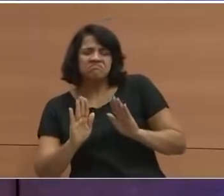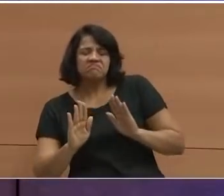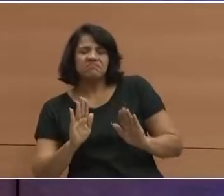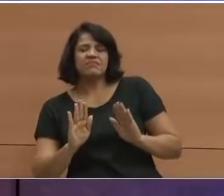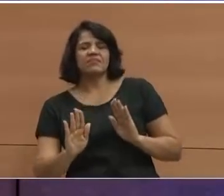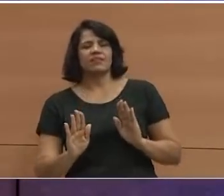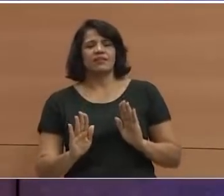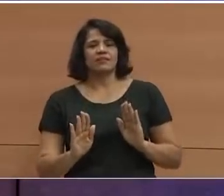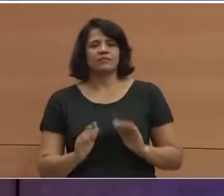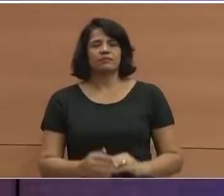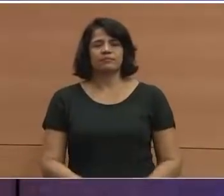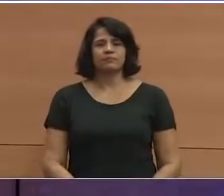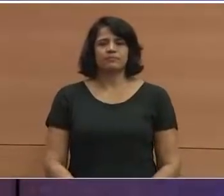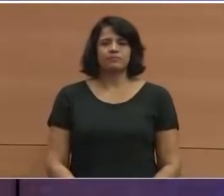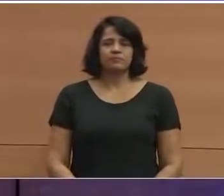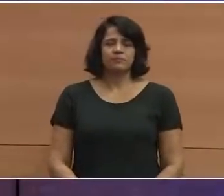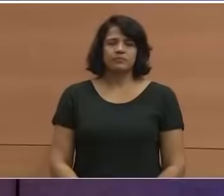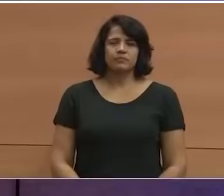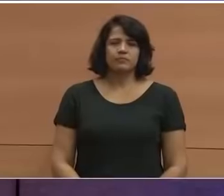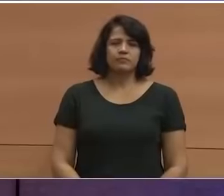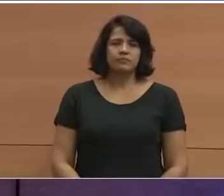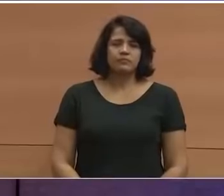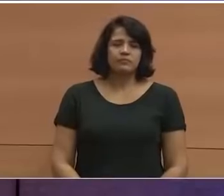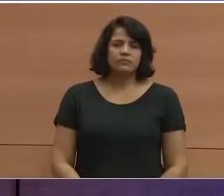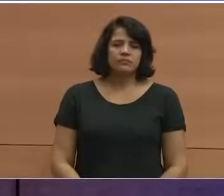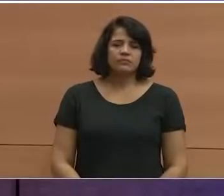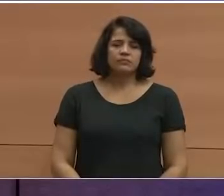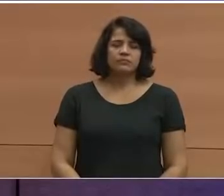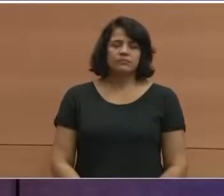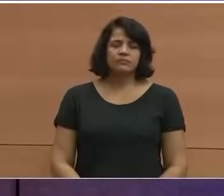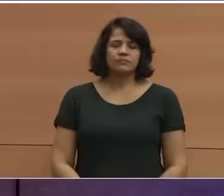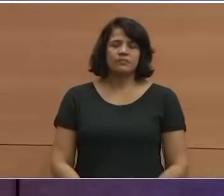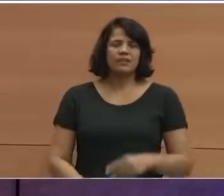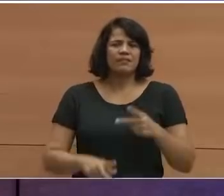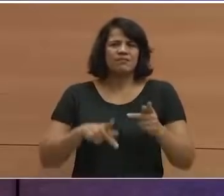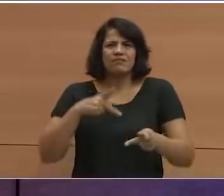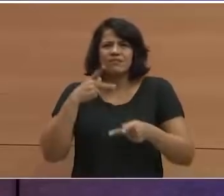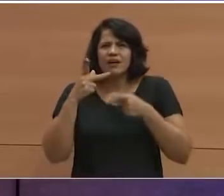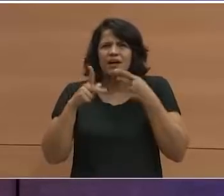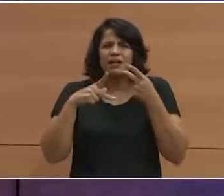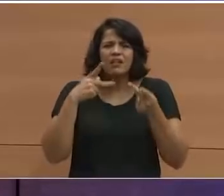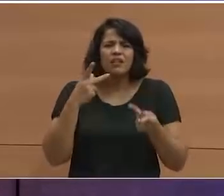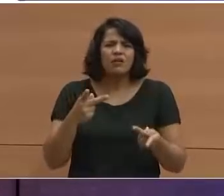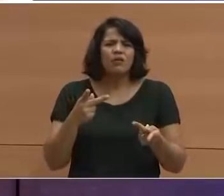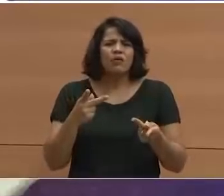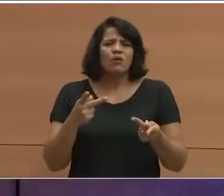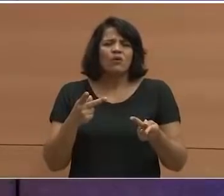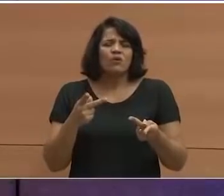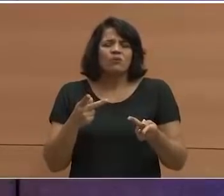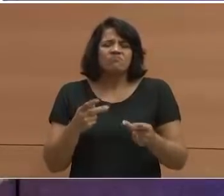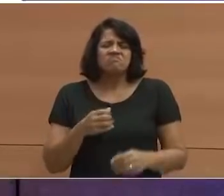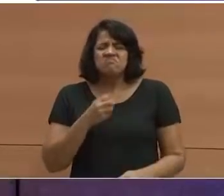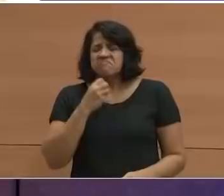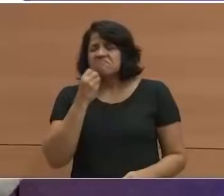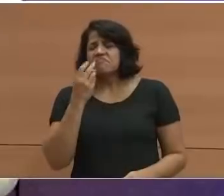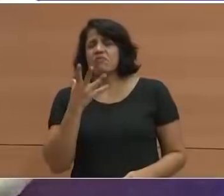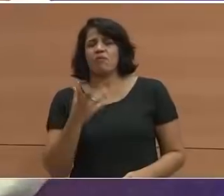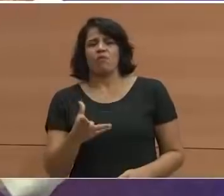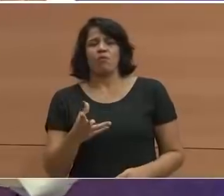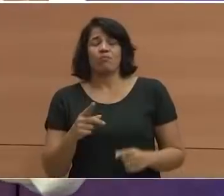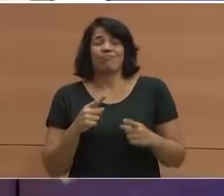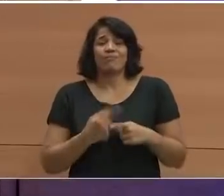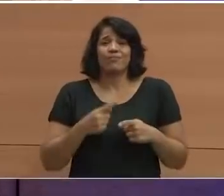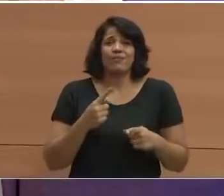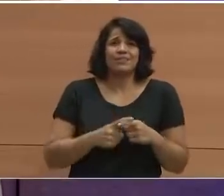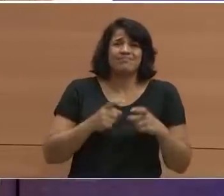como é que fala? Ainda com muita cortesia, Ele ainda se